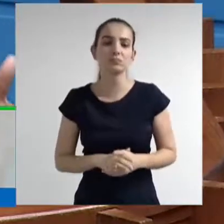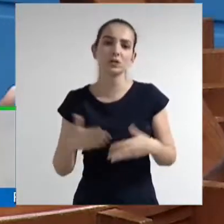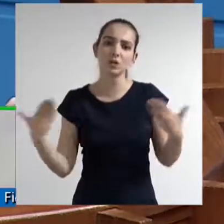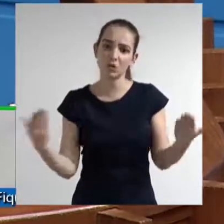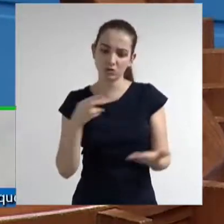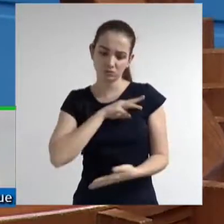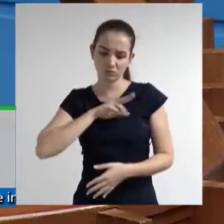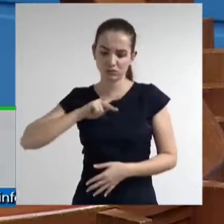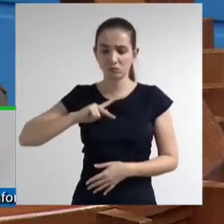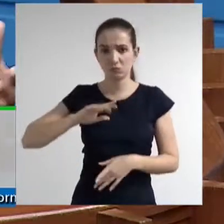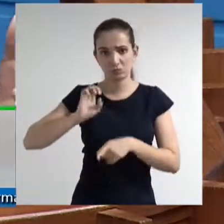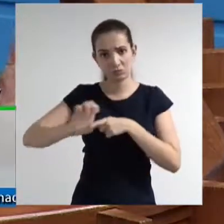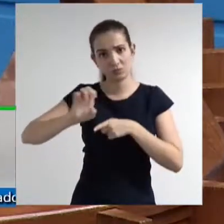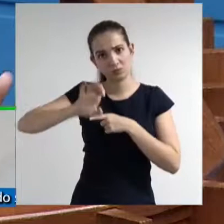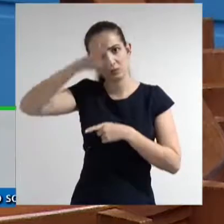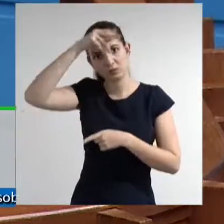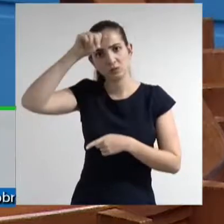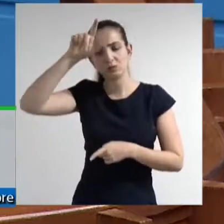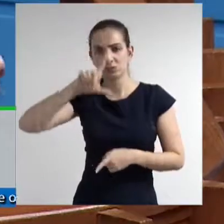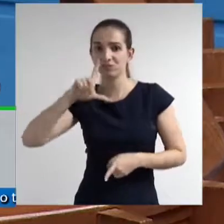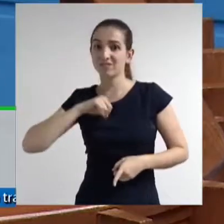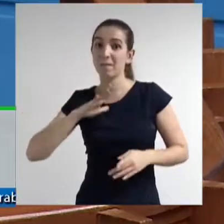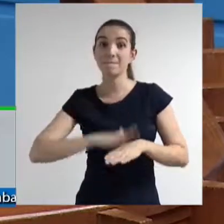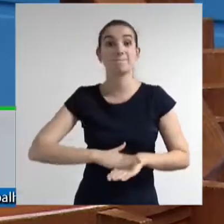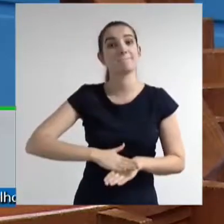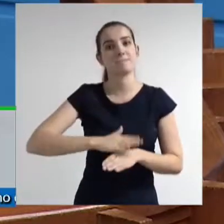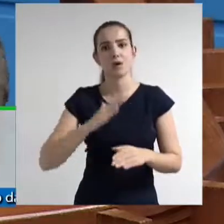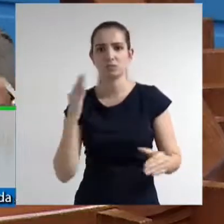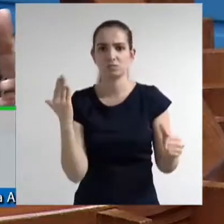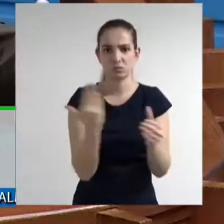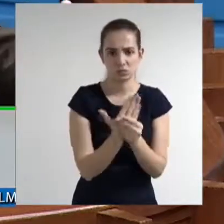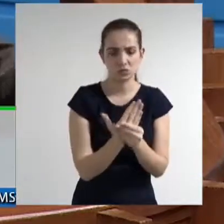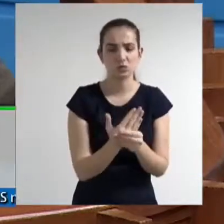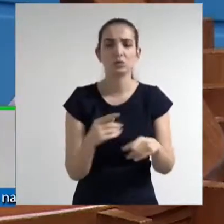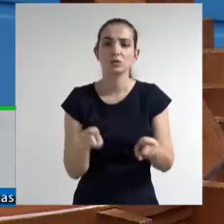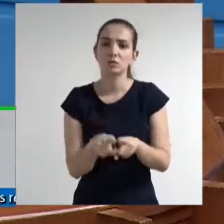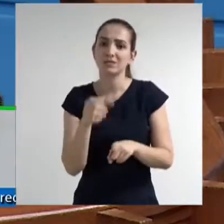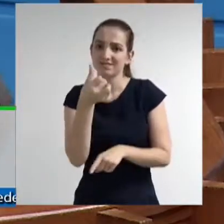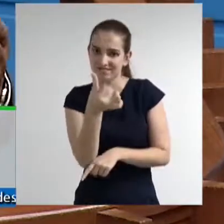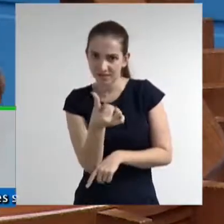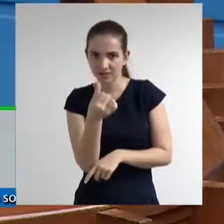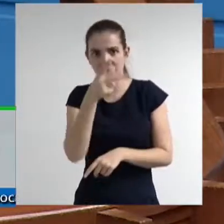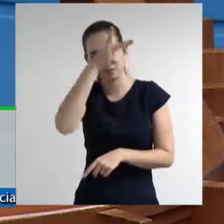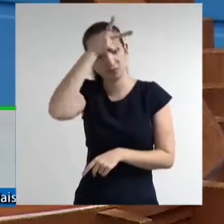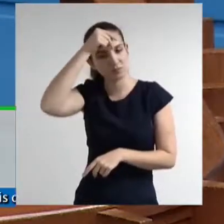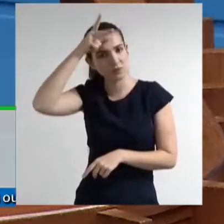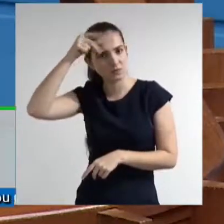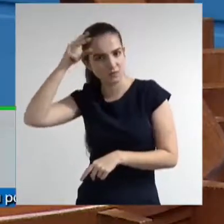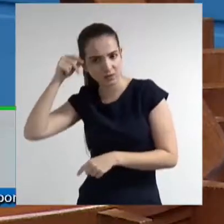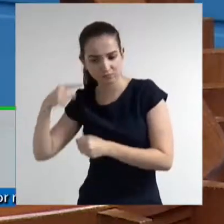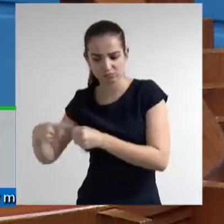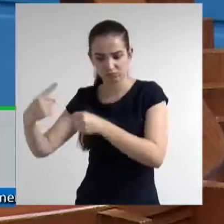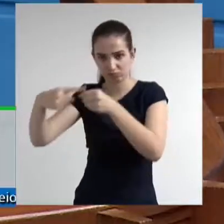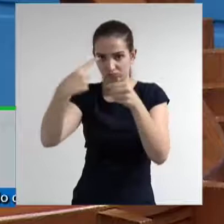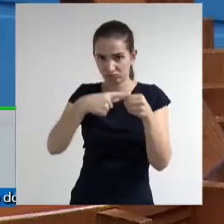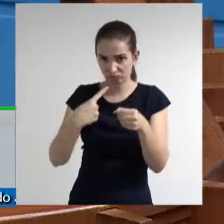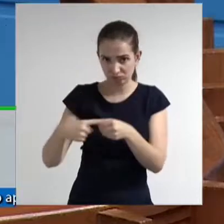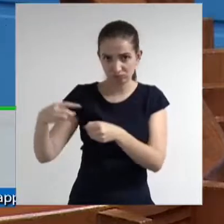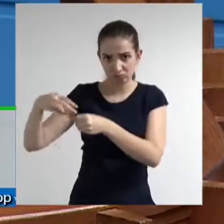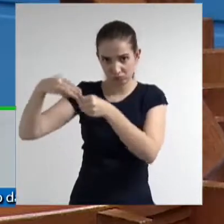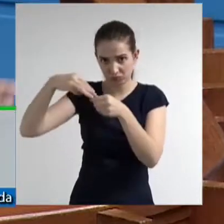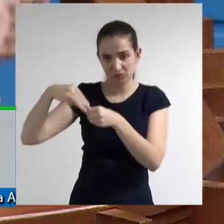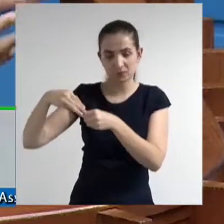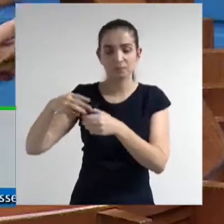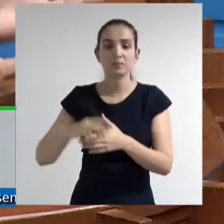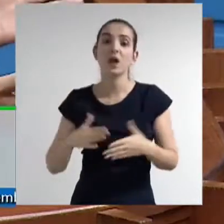Ministério Público do Mato Grosso do Sul, que é titular da maioria das ações, com os 6 prefeitos dessas 6 cidades,